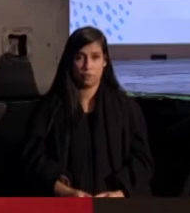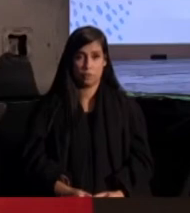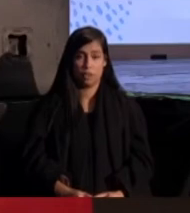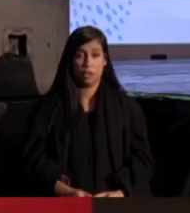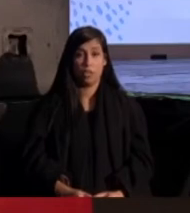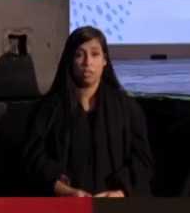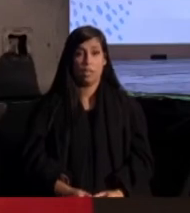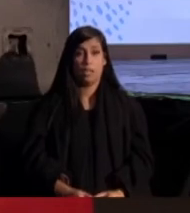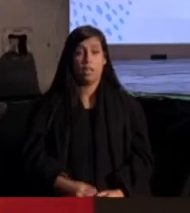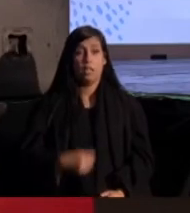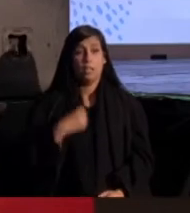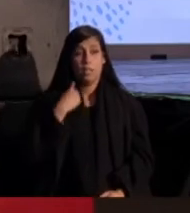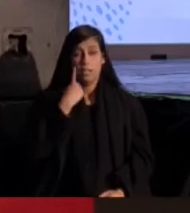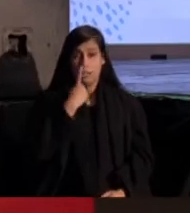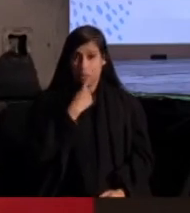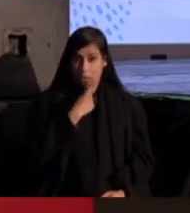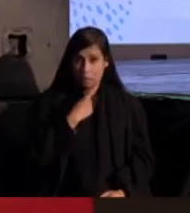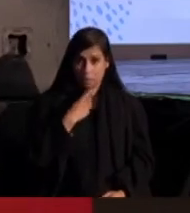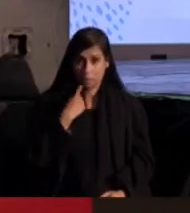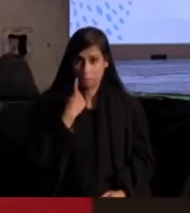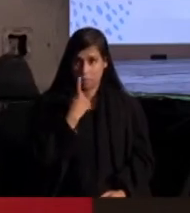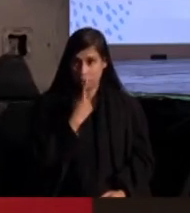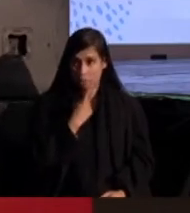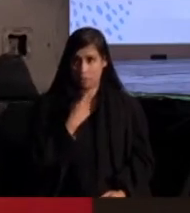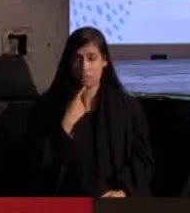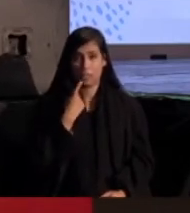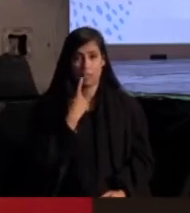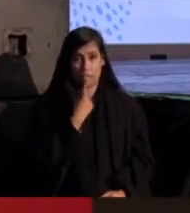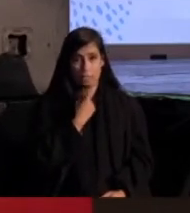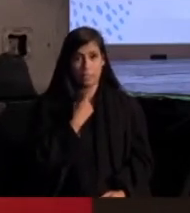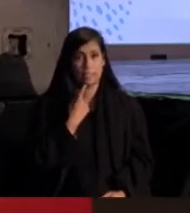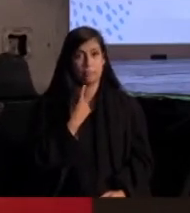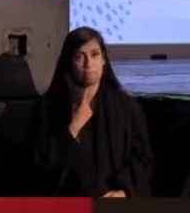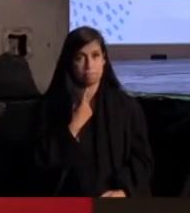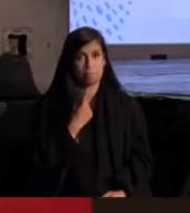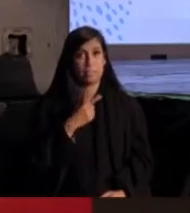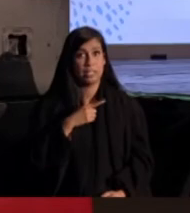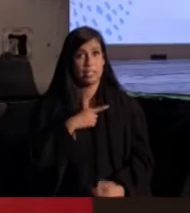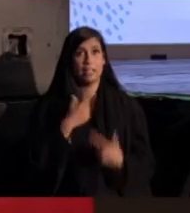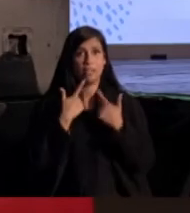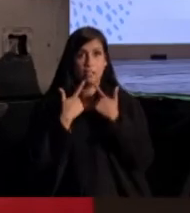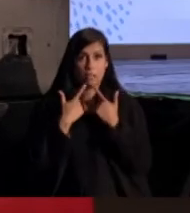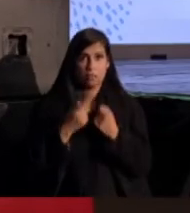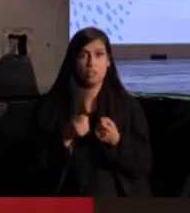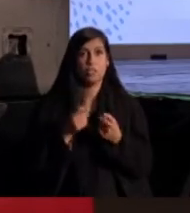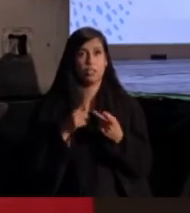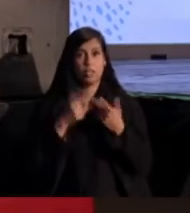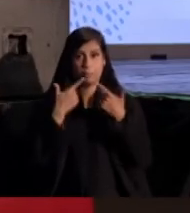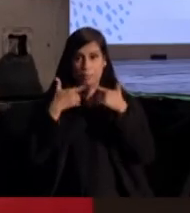como sendo a manducação, a erótica e a linguagem.